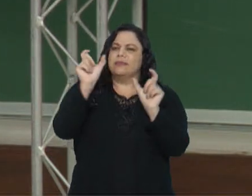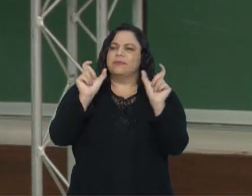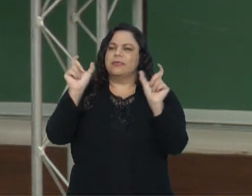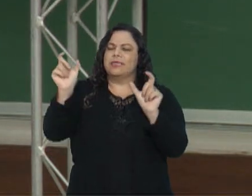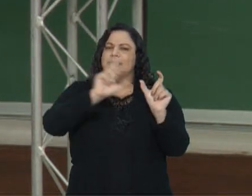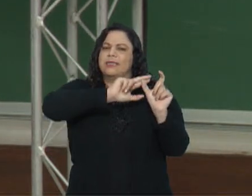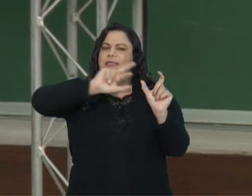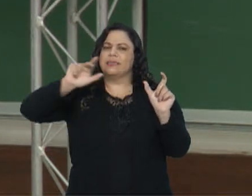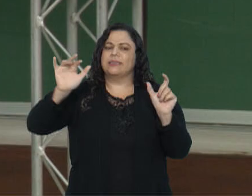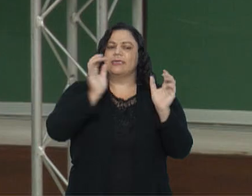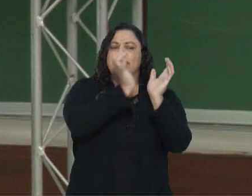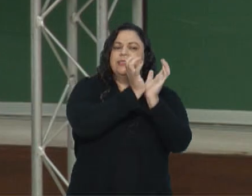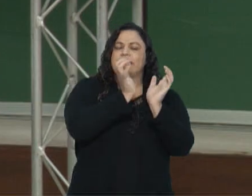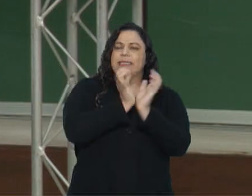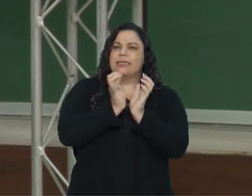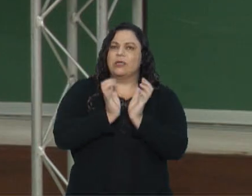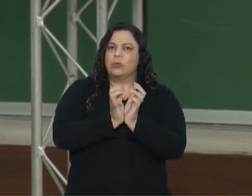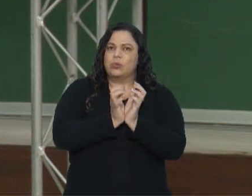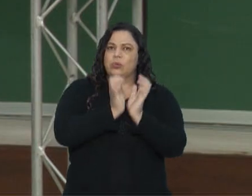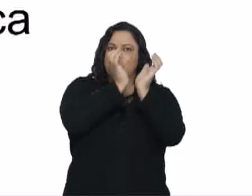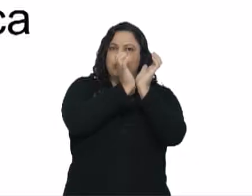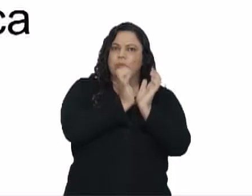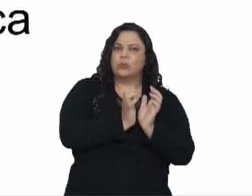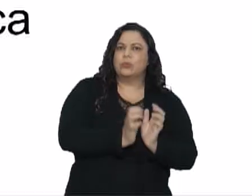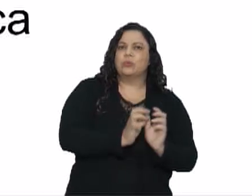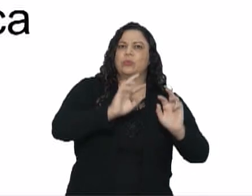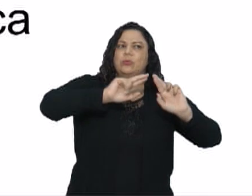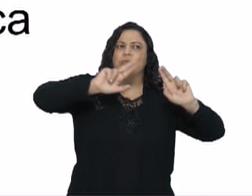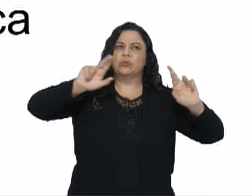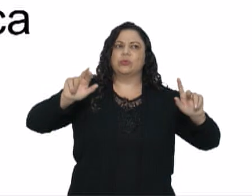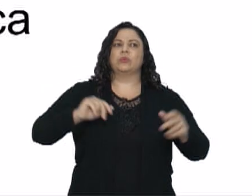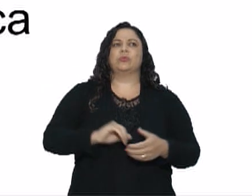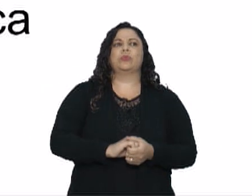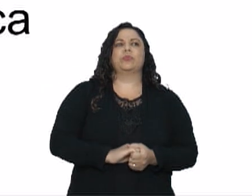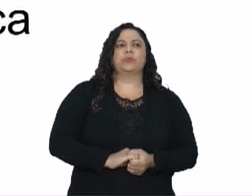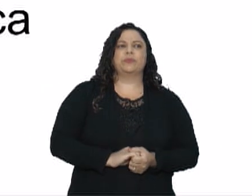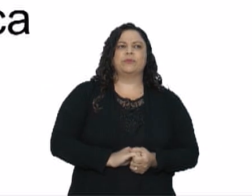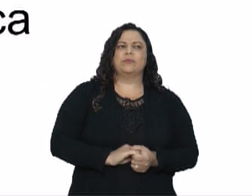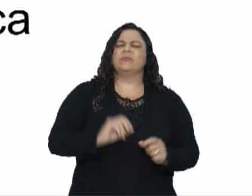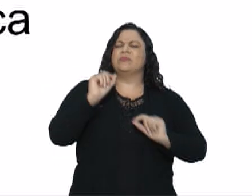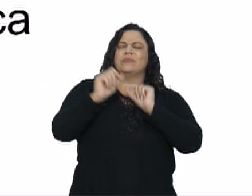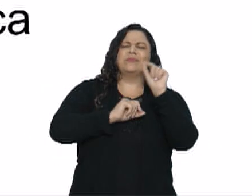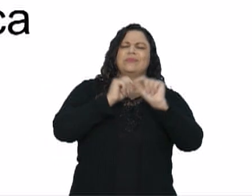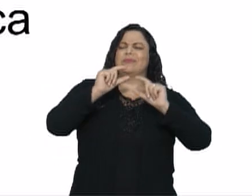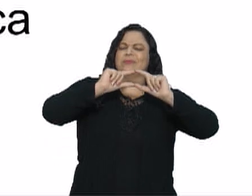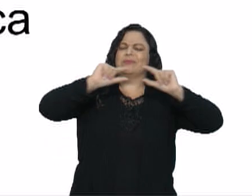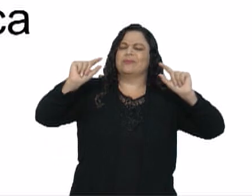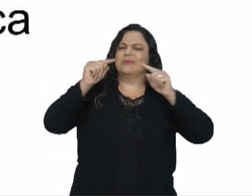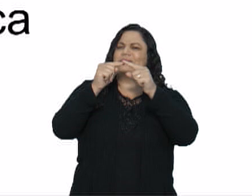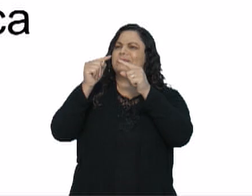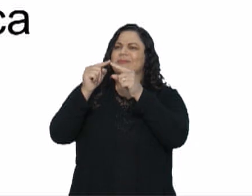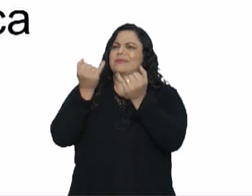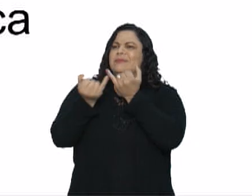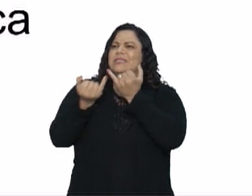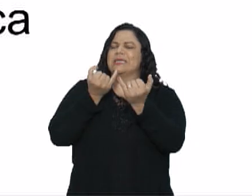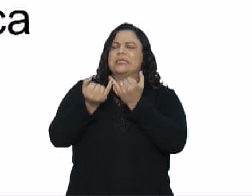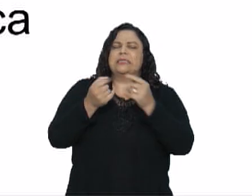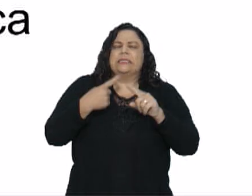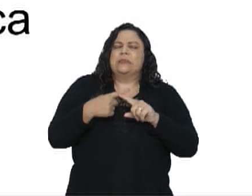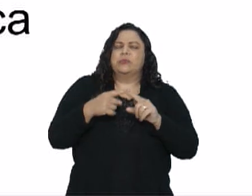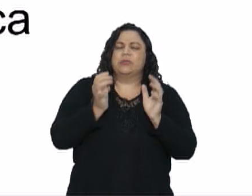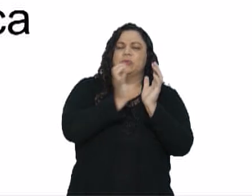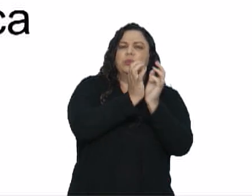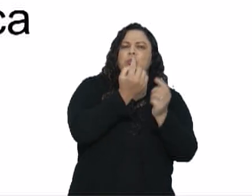cada grupo, por exemplo, as palavras canción, también, están. O que essas três palavras têm em comum, já que elas estão no grupo